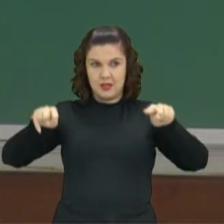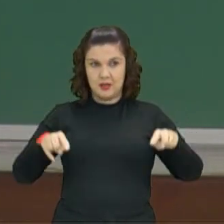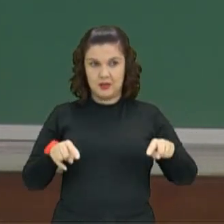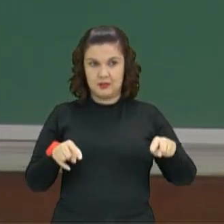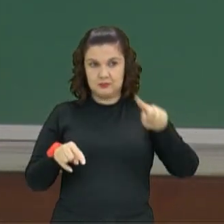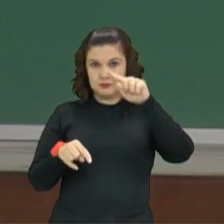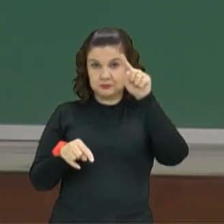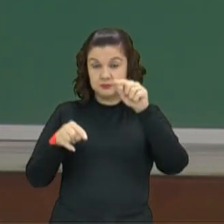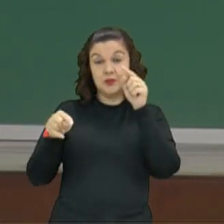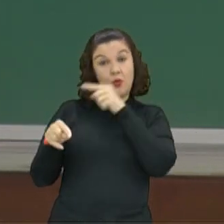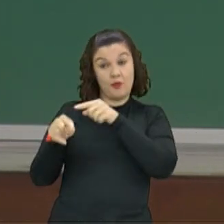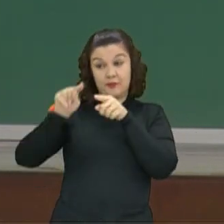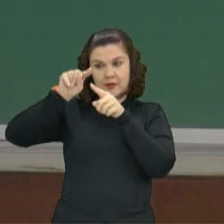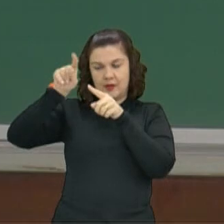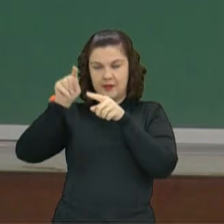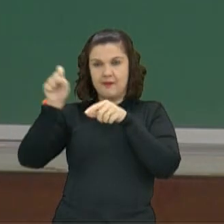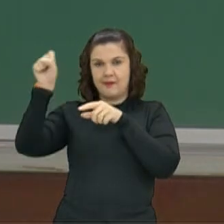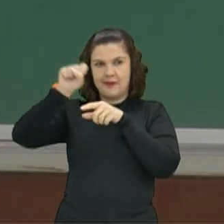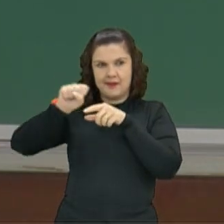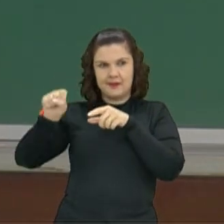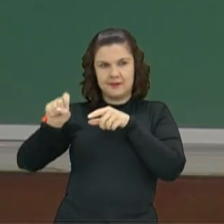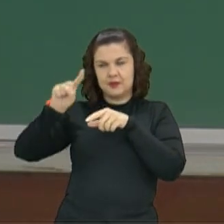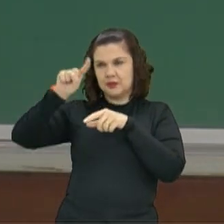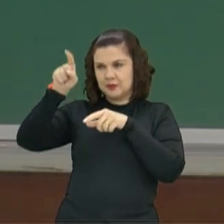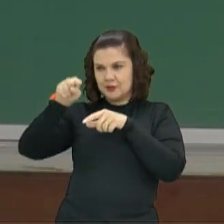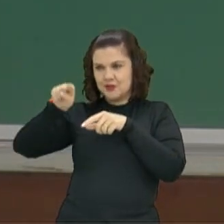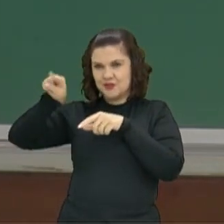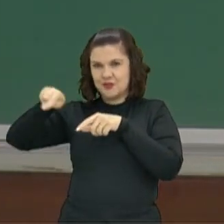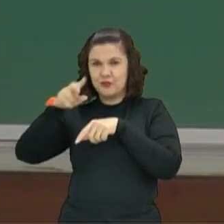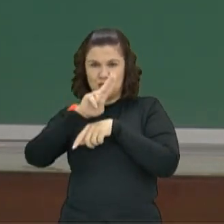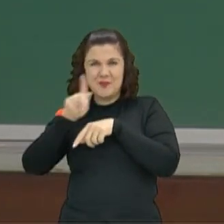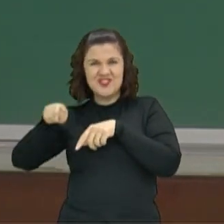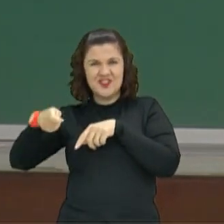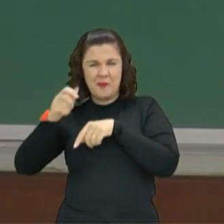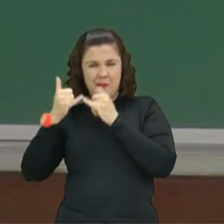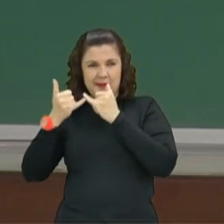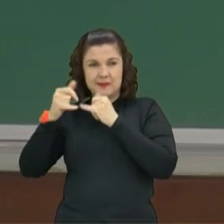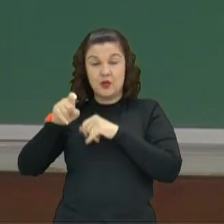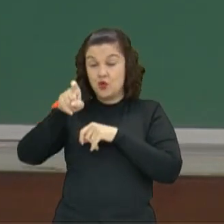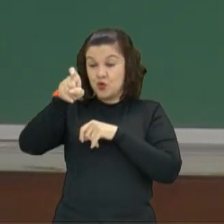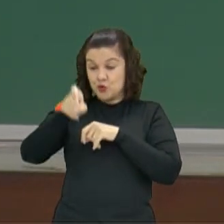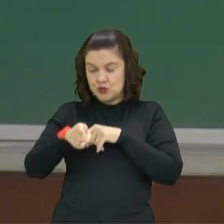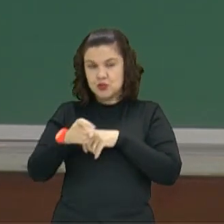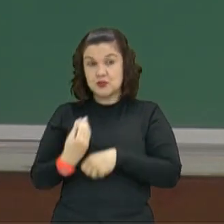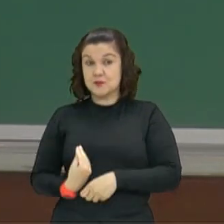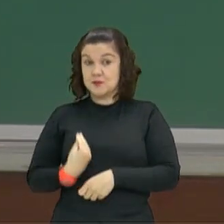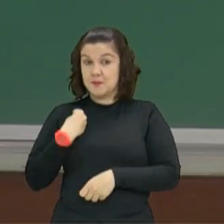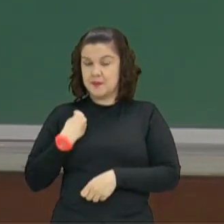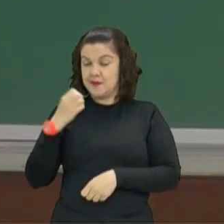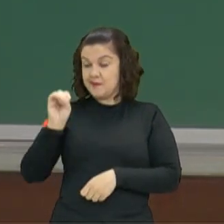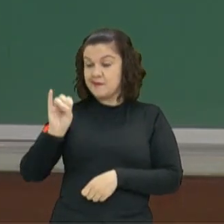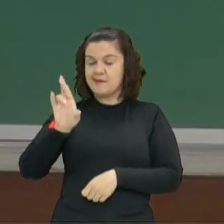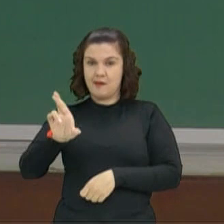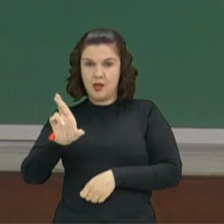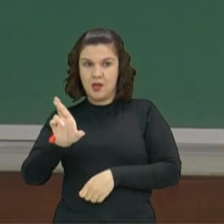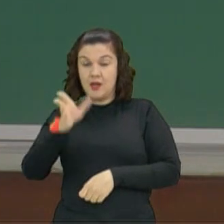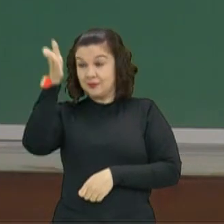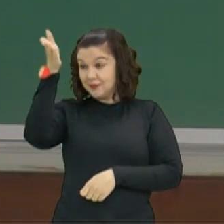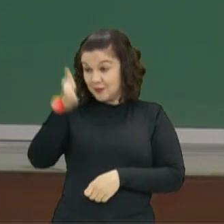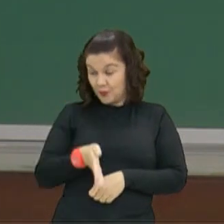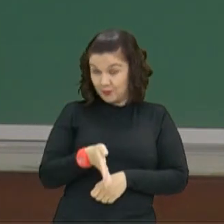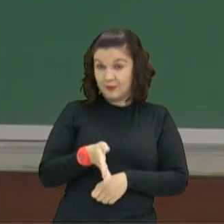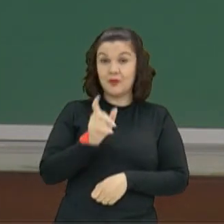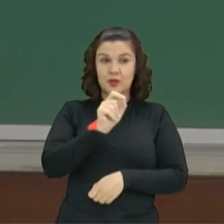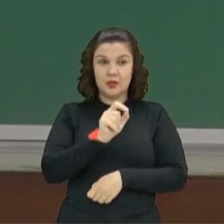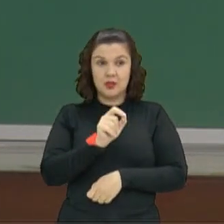aqui os chaves, né? Ó, x pertence aos reais. Esse carinha aqui é tal que x é menor